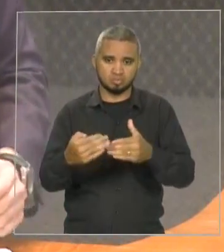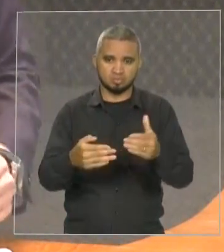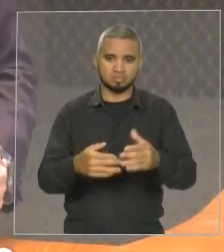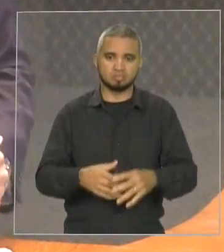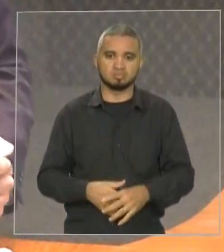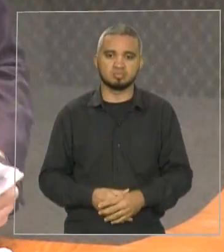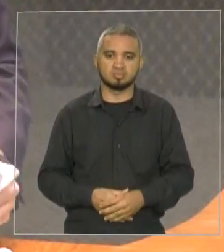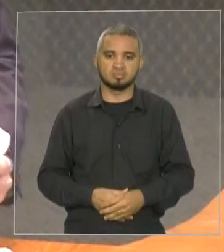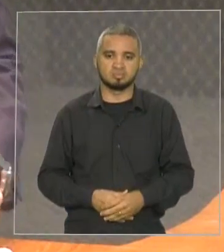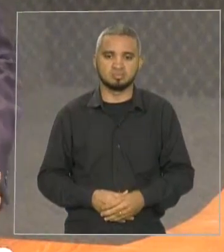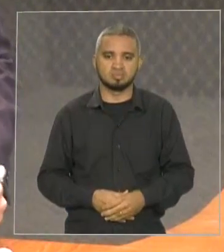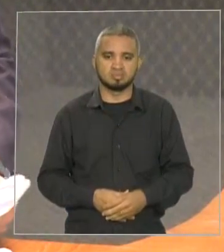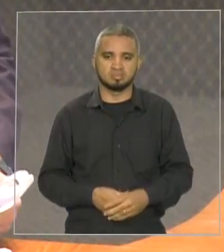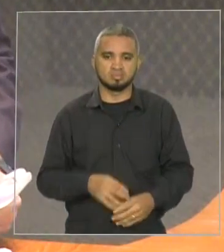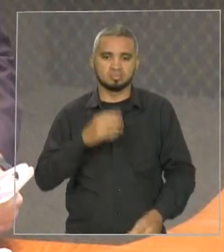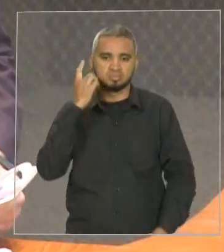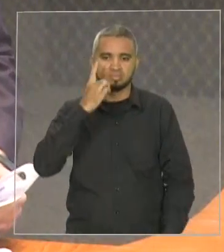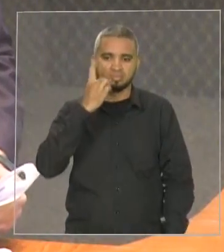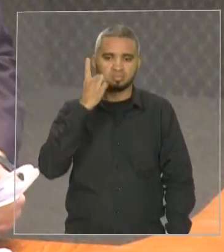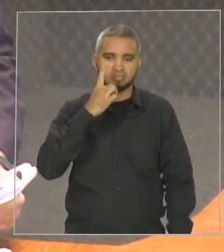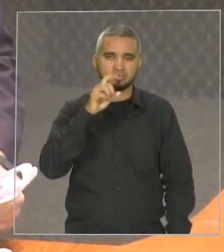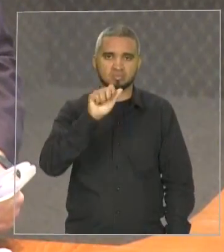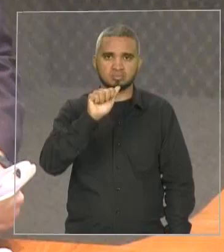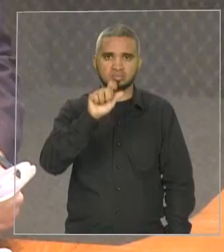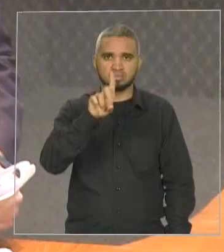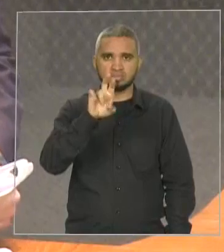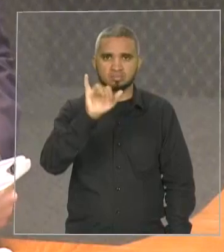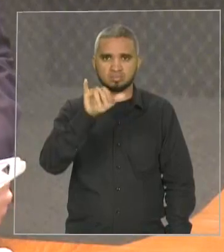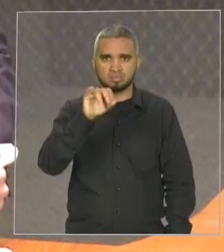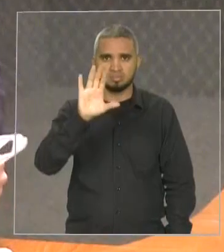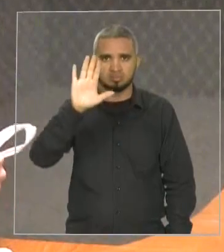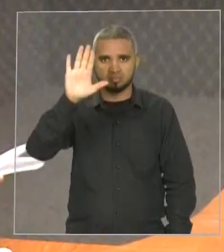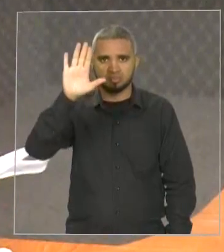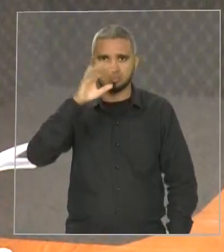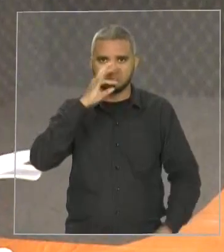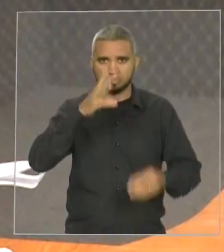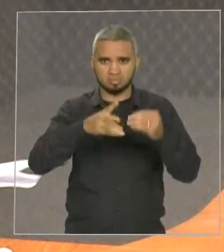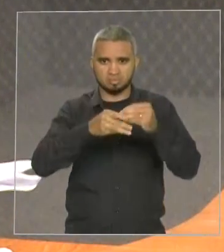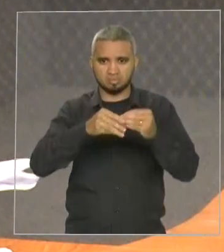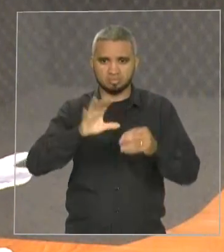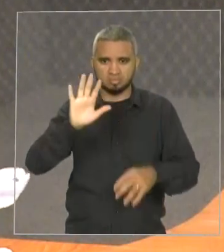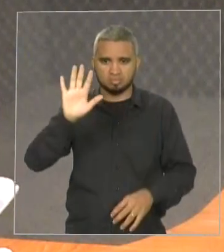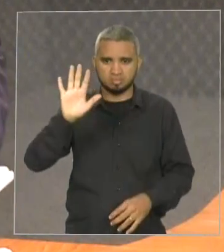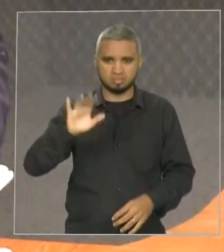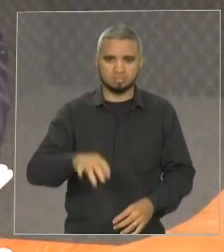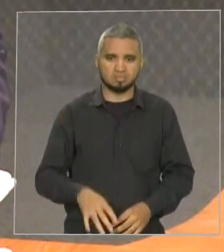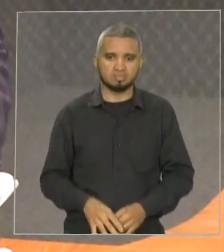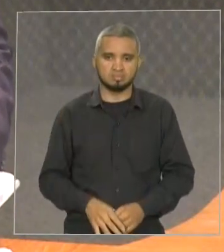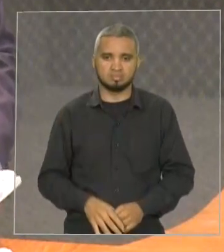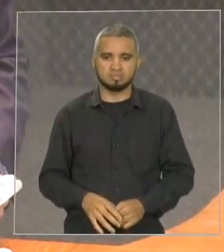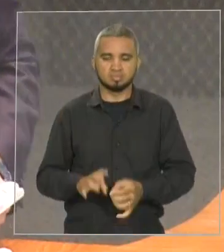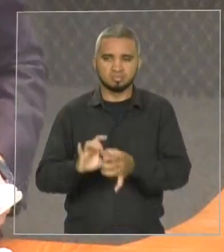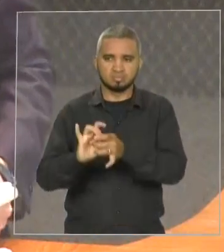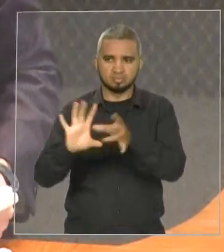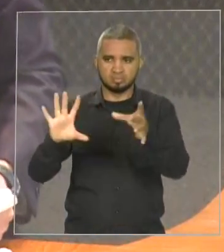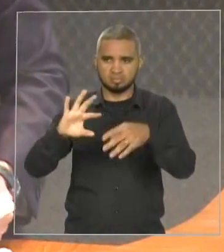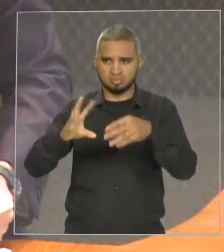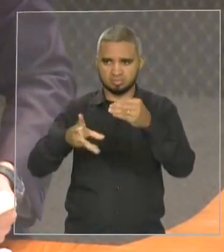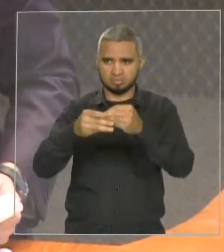aos fatos. Quando Vossa Excelência puder me dar uma parte? Vou lhe dar uma parte daqui a pouquinho. Vou lhe dar uma parte